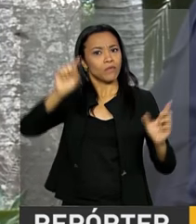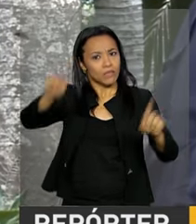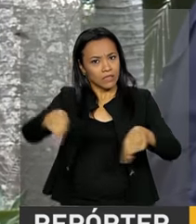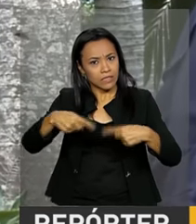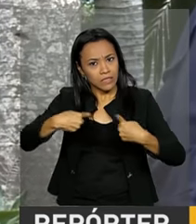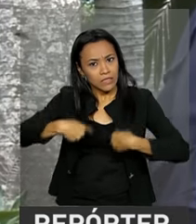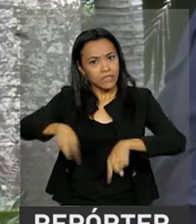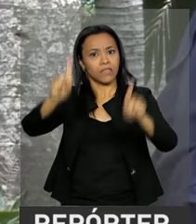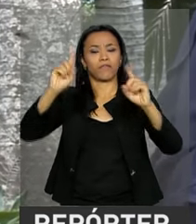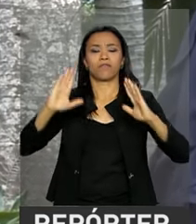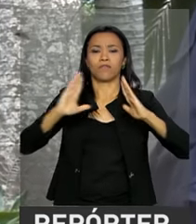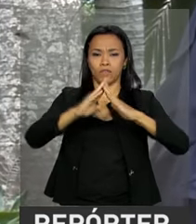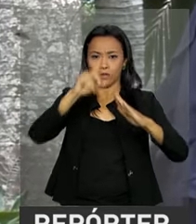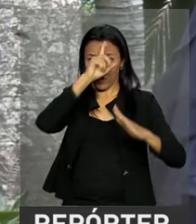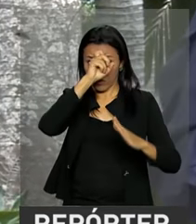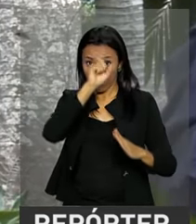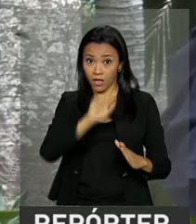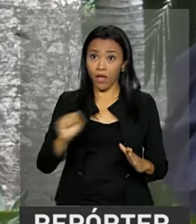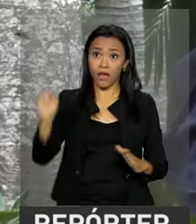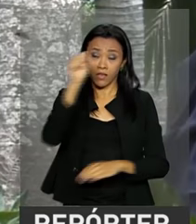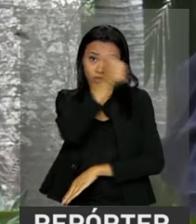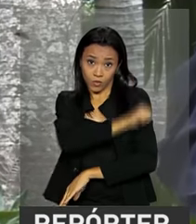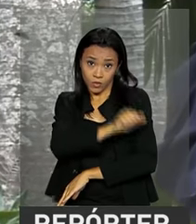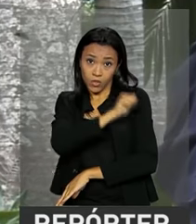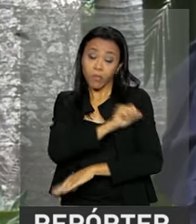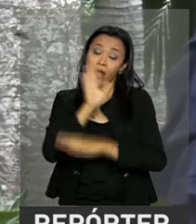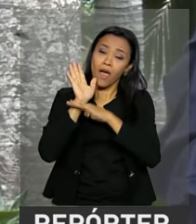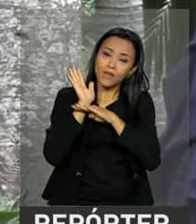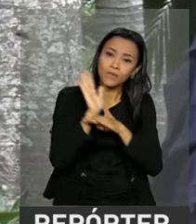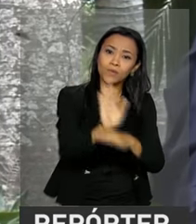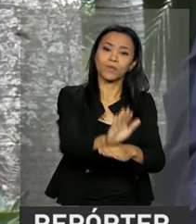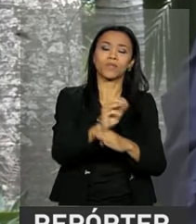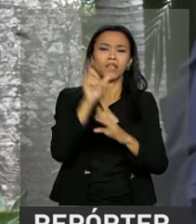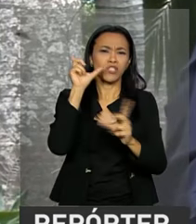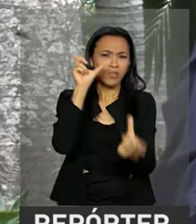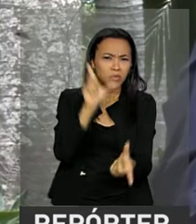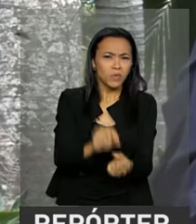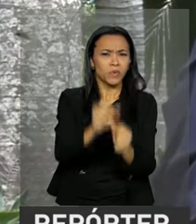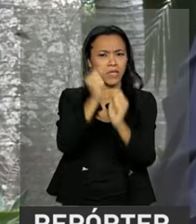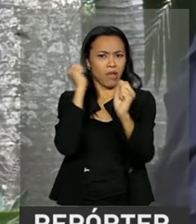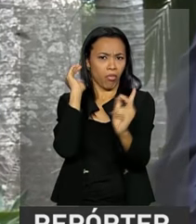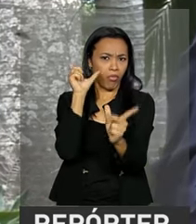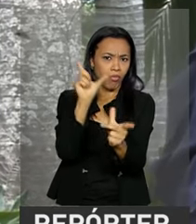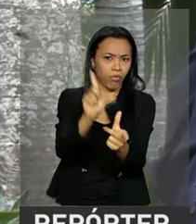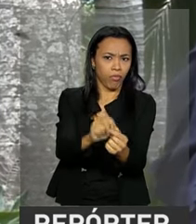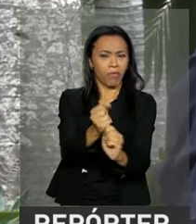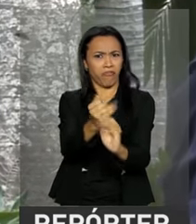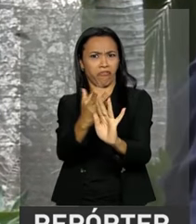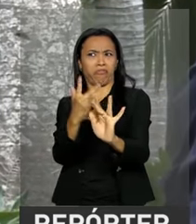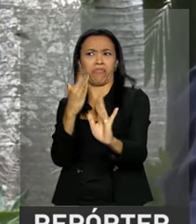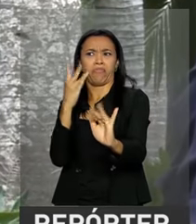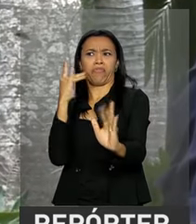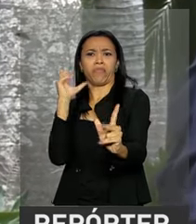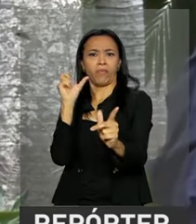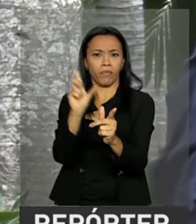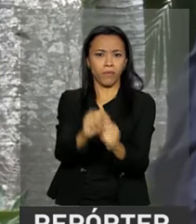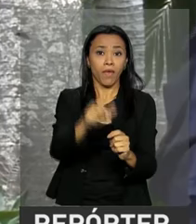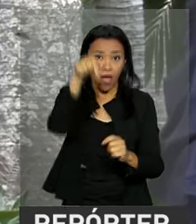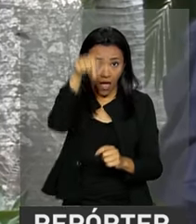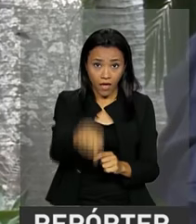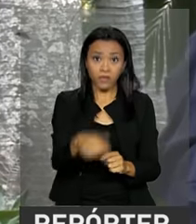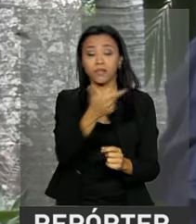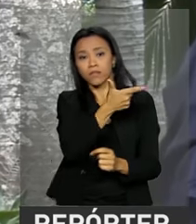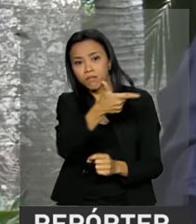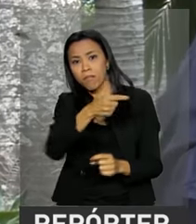hospitais federais cariocas para ajudar a diminuir as filas de maior procura nos municípios. Além desta unidade na Lagoa,